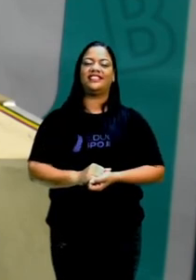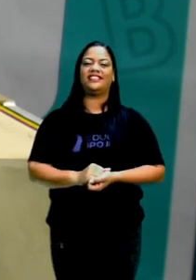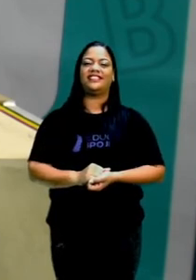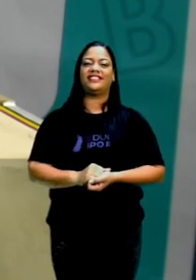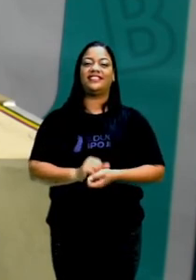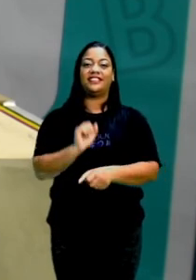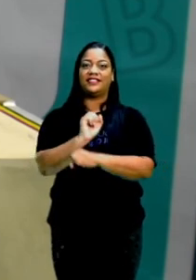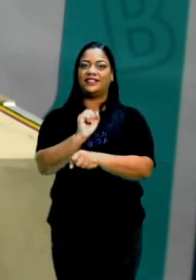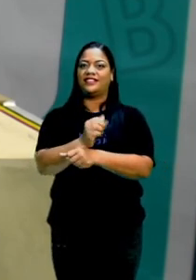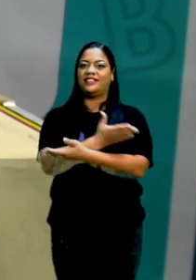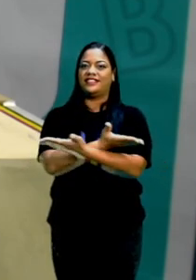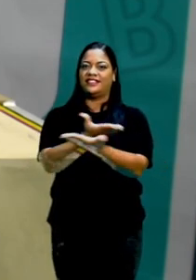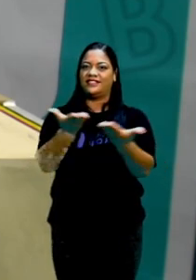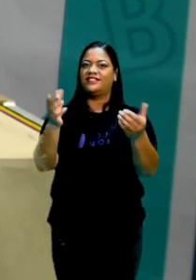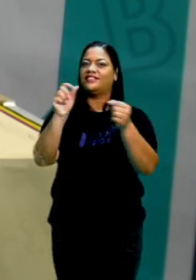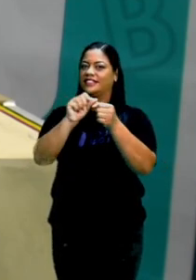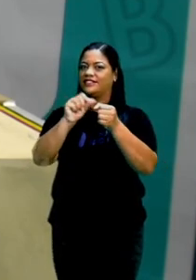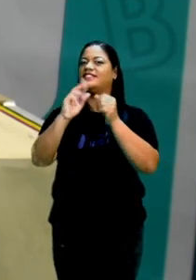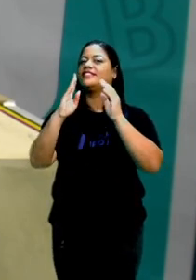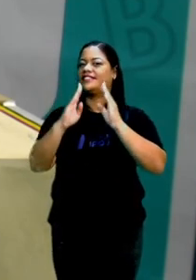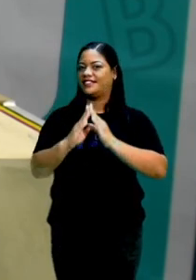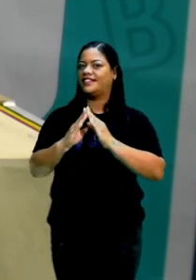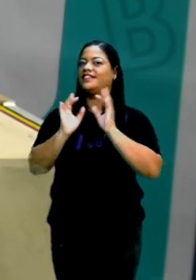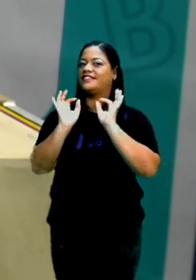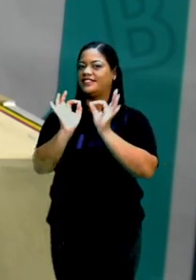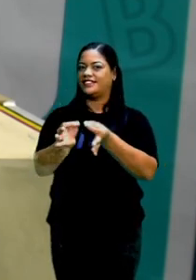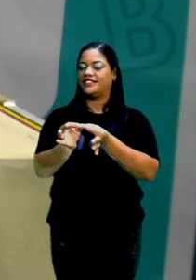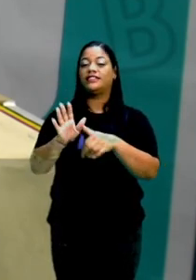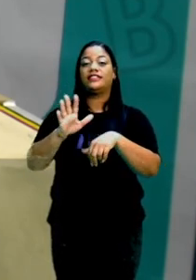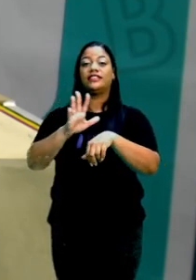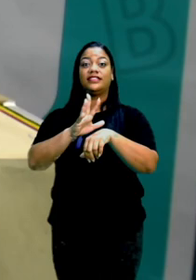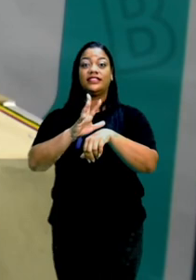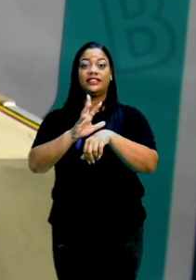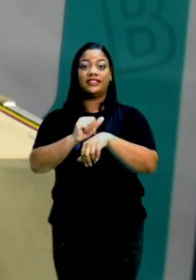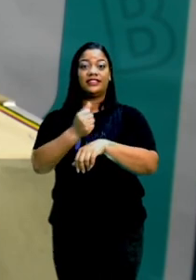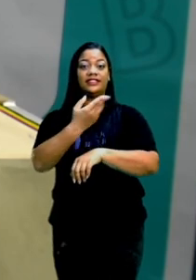Aproveite, espero que vocês façam em casa, tá? Convide os